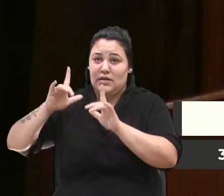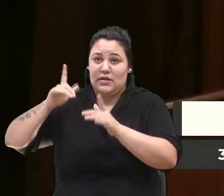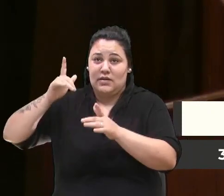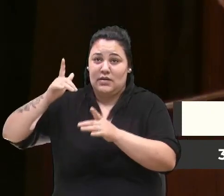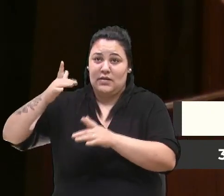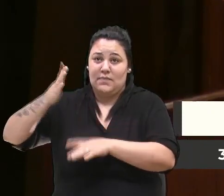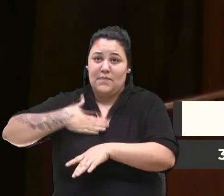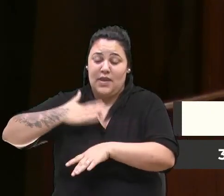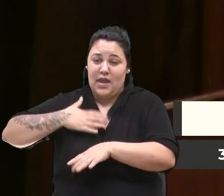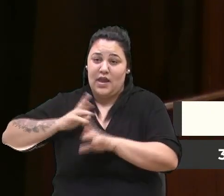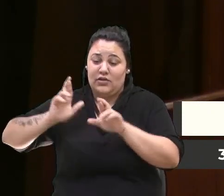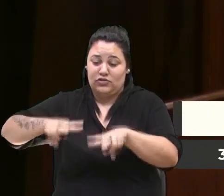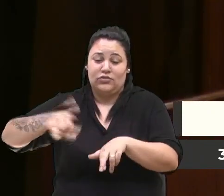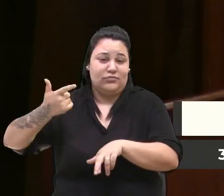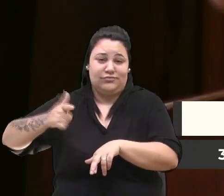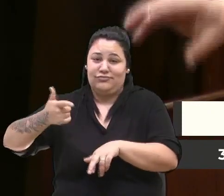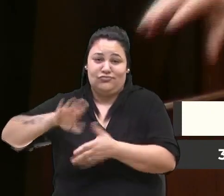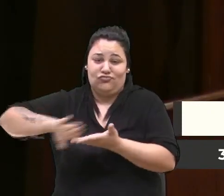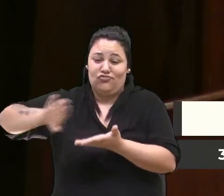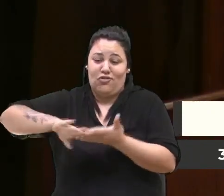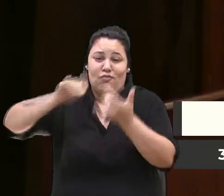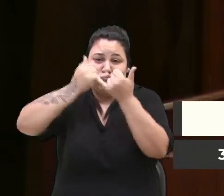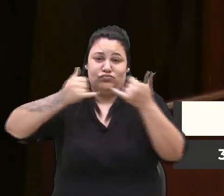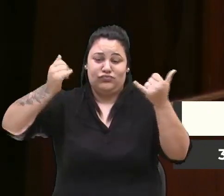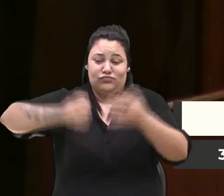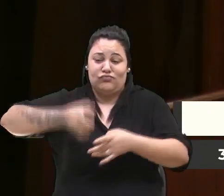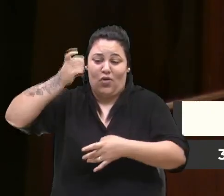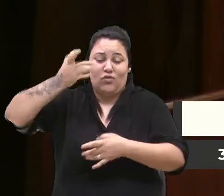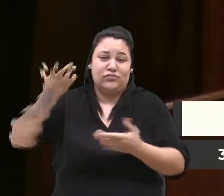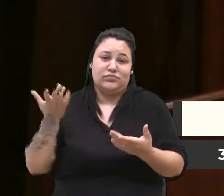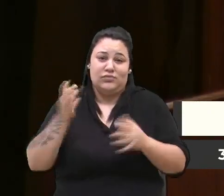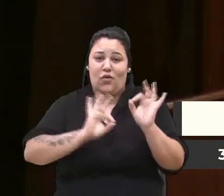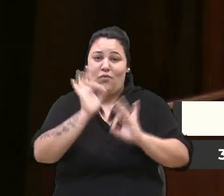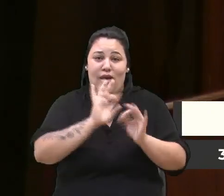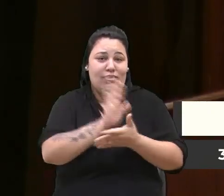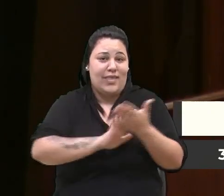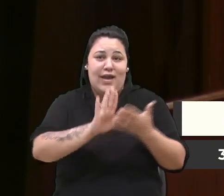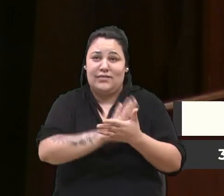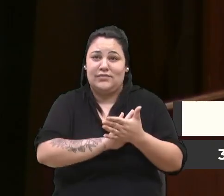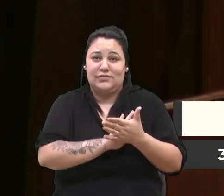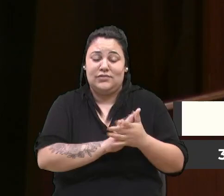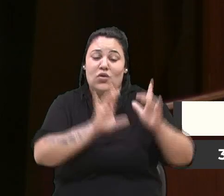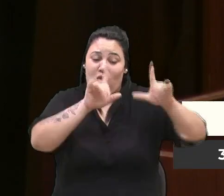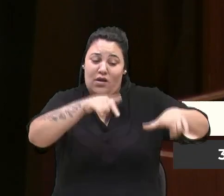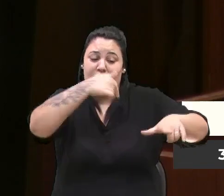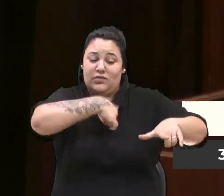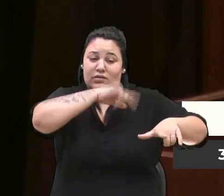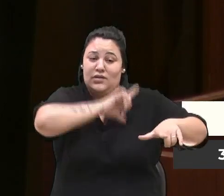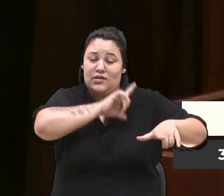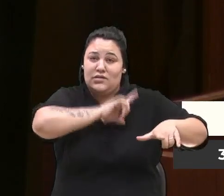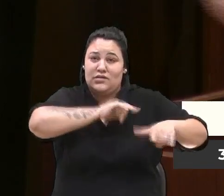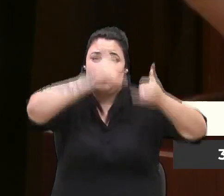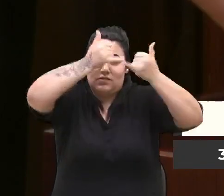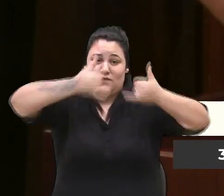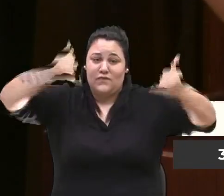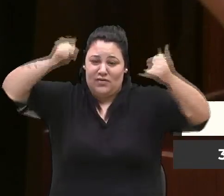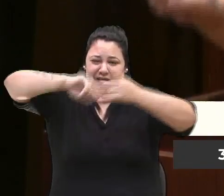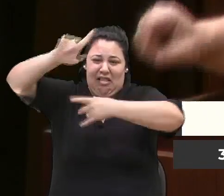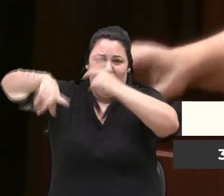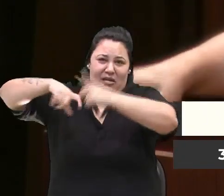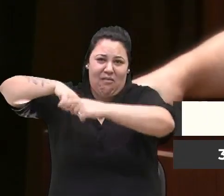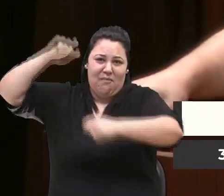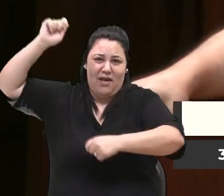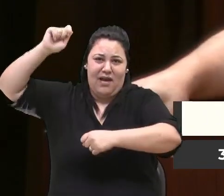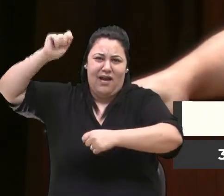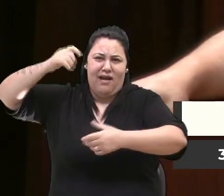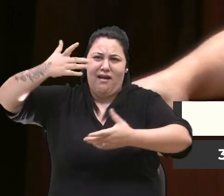poste. Não tiraram um fio de um poste. E aonde tem aquele fio ali, ele está amarrado. Aí ele